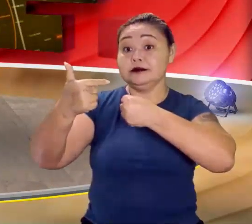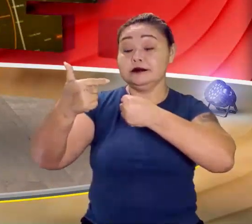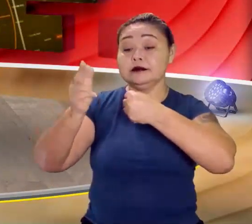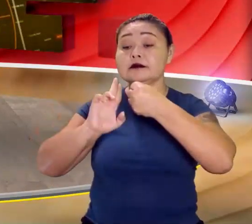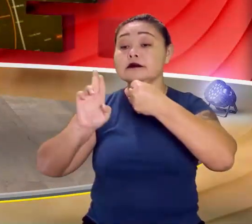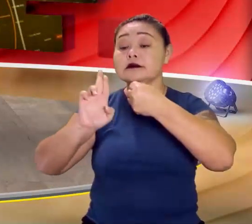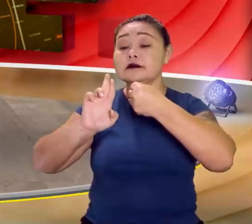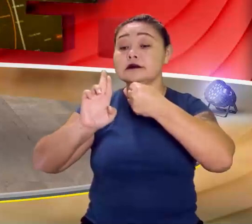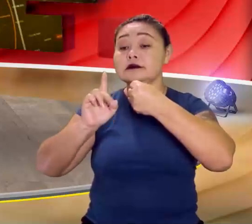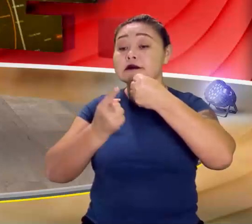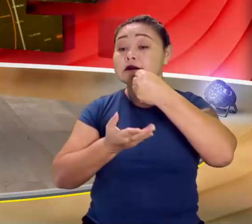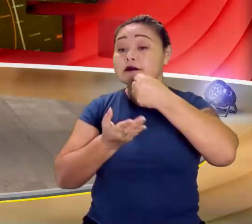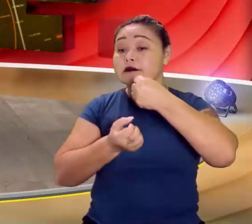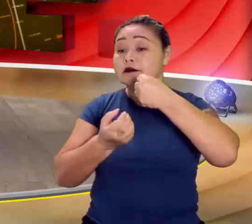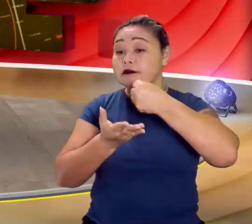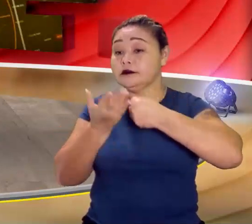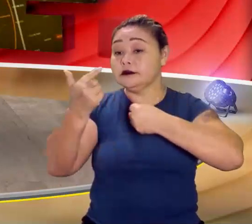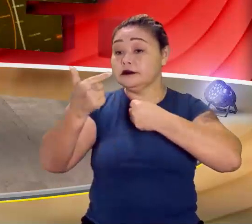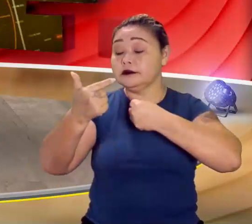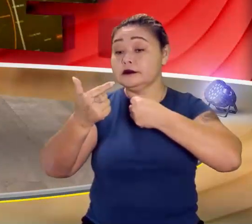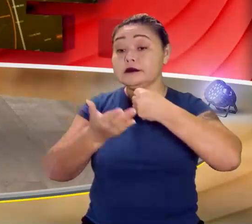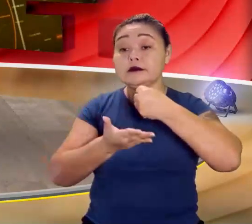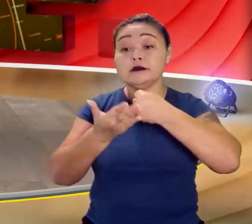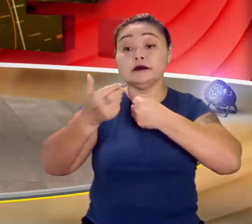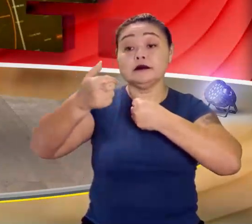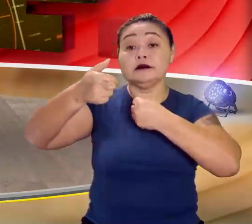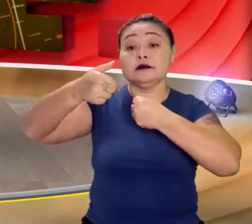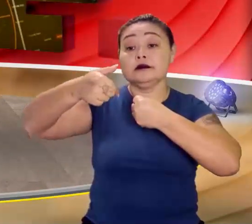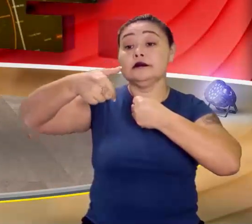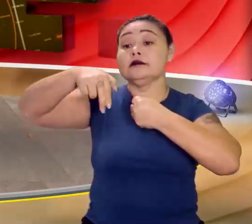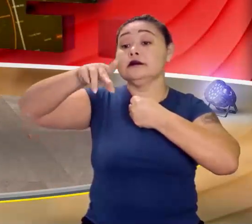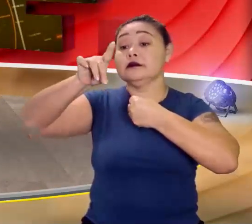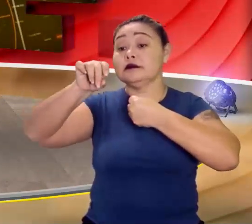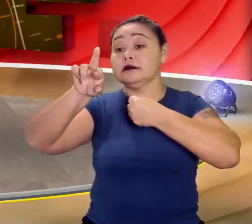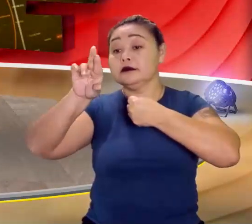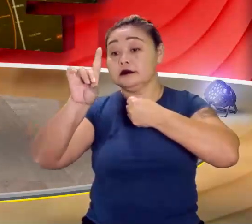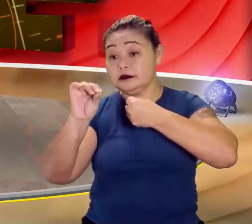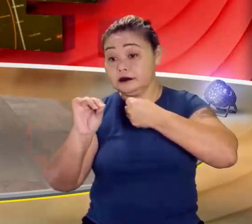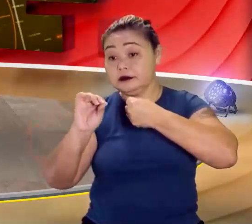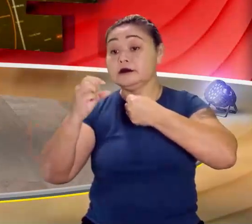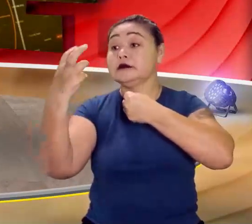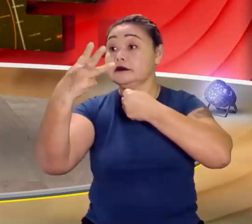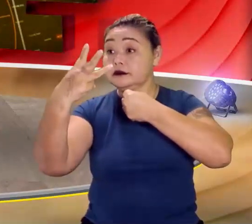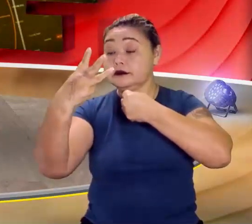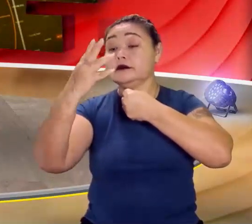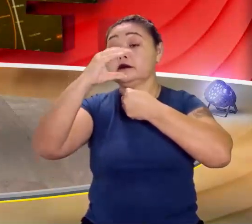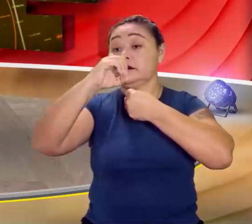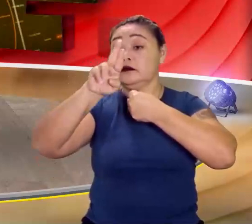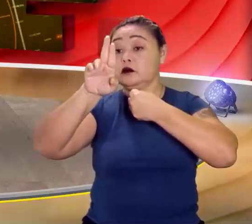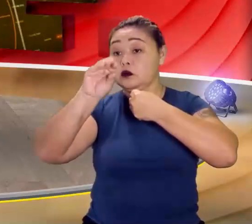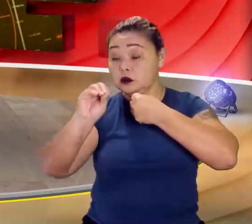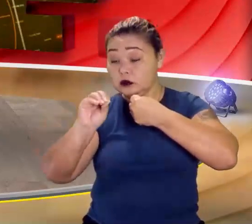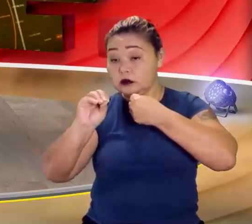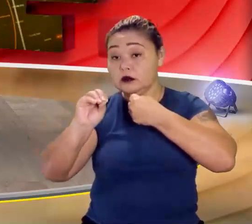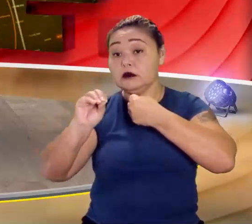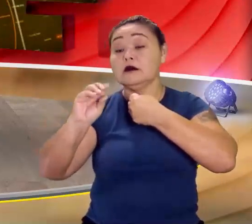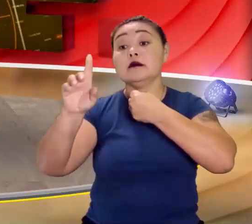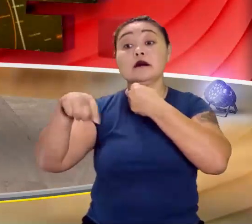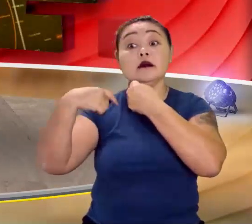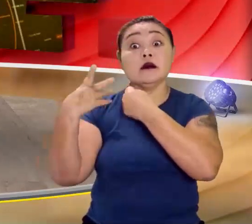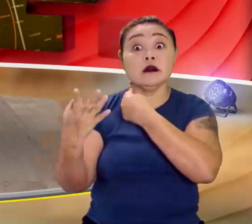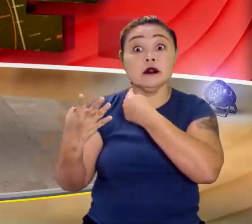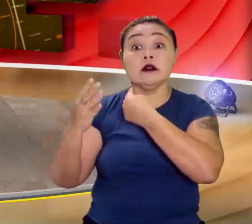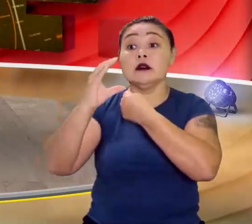chamamos mesmo? 2 ao quadrado. Quando é 3? Ao cubo.